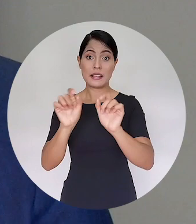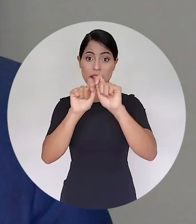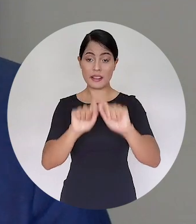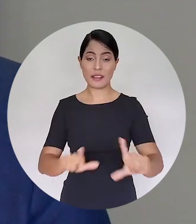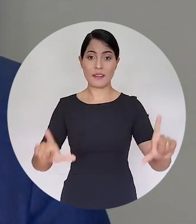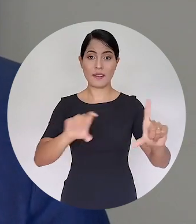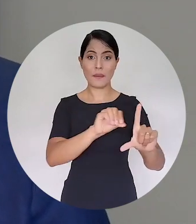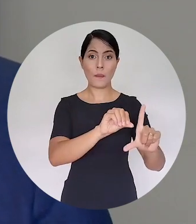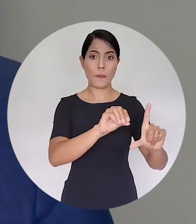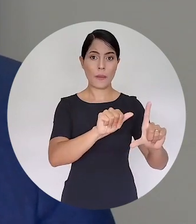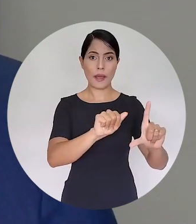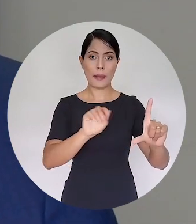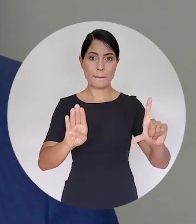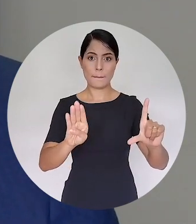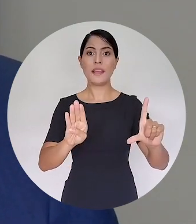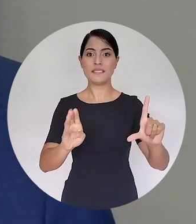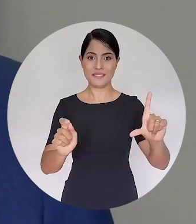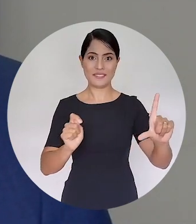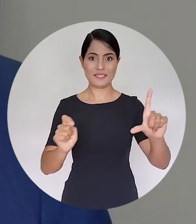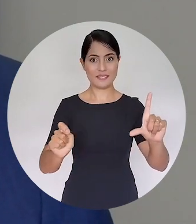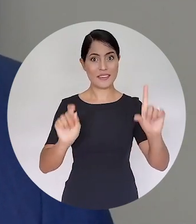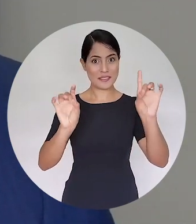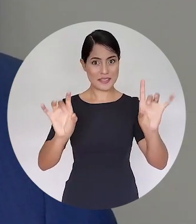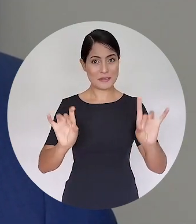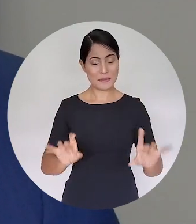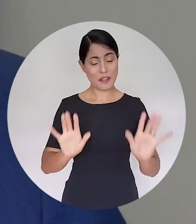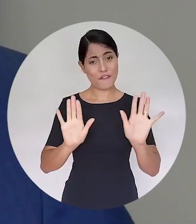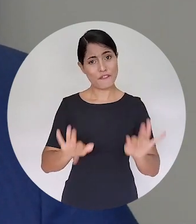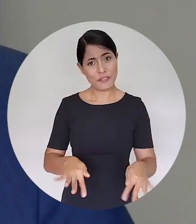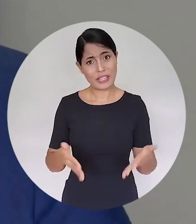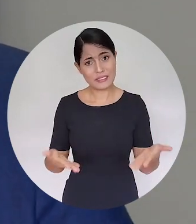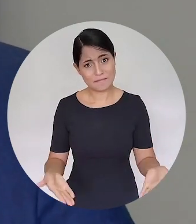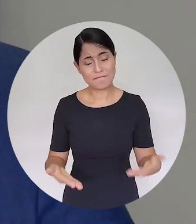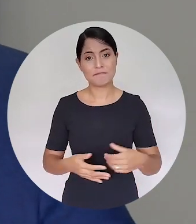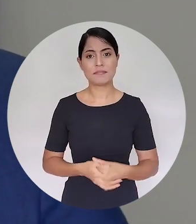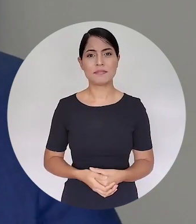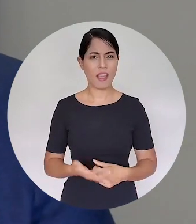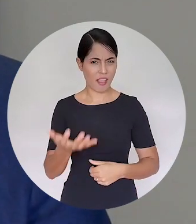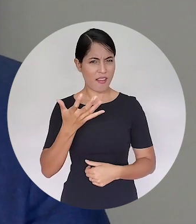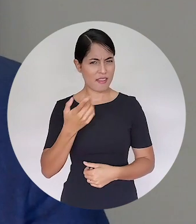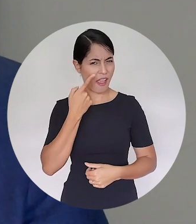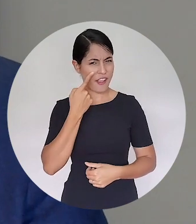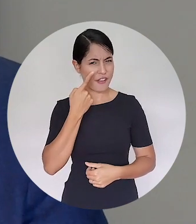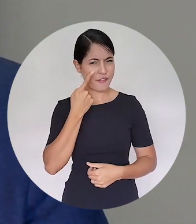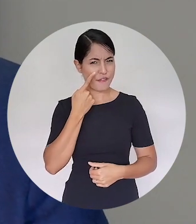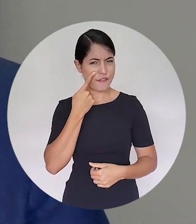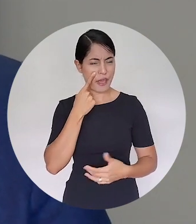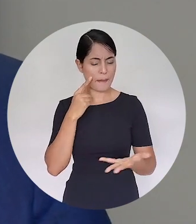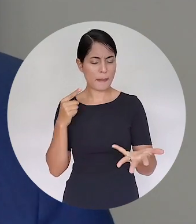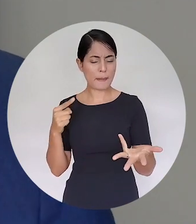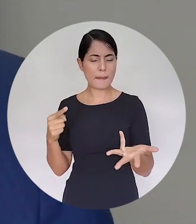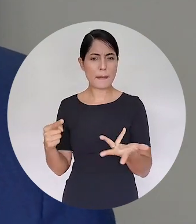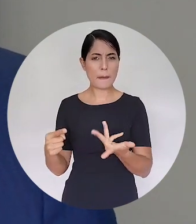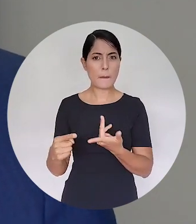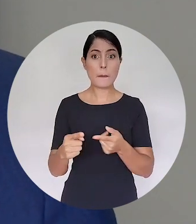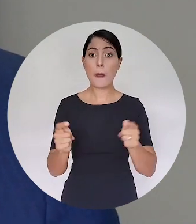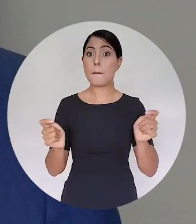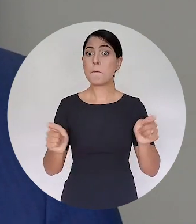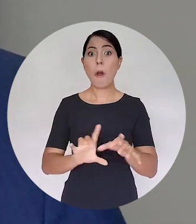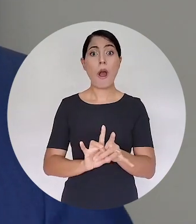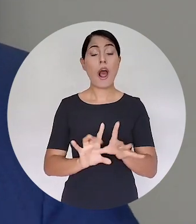programa especial da Ordem dos Advogados do Brasil fica por aqui. Se quiser conferir tudo que a gente vem fazendo,